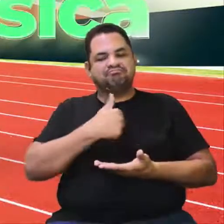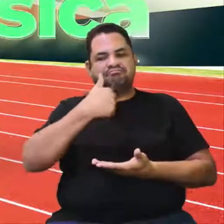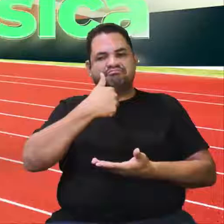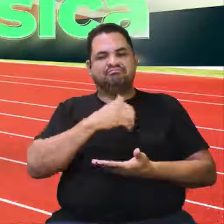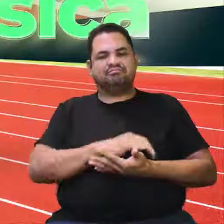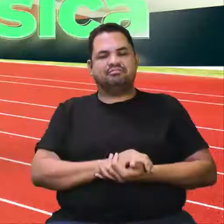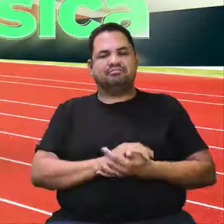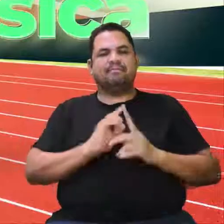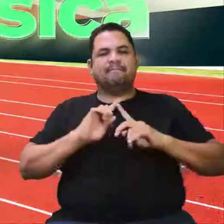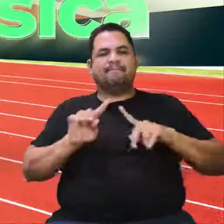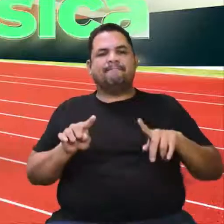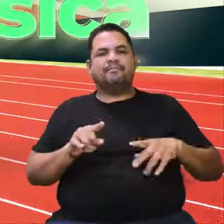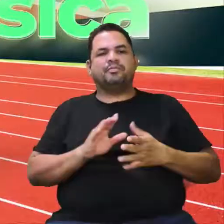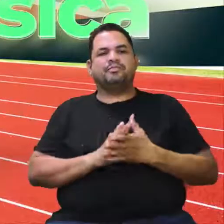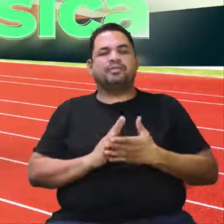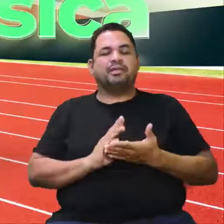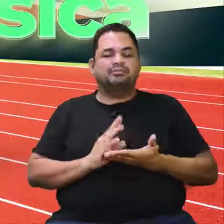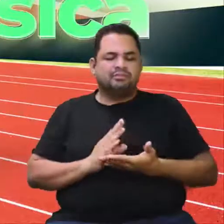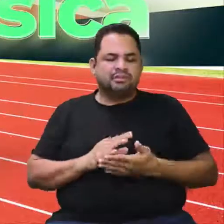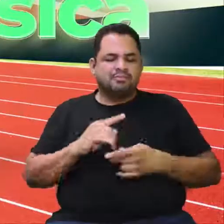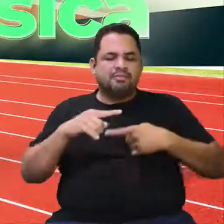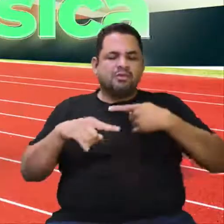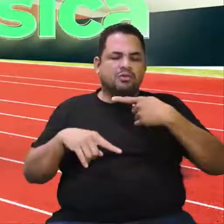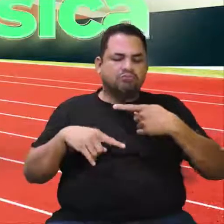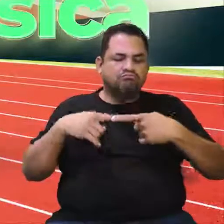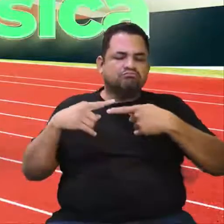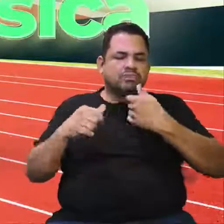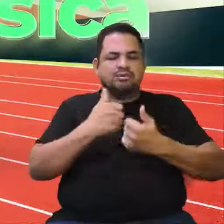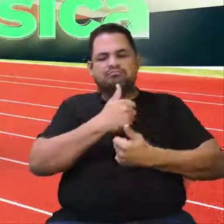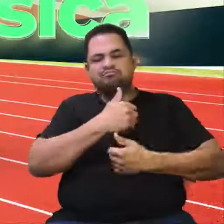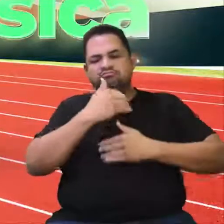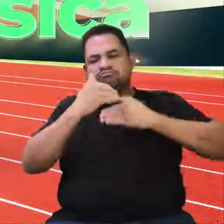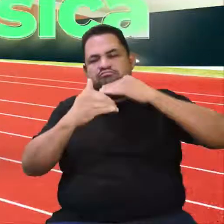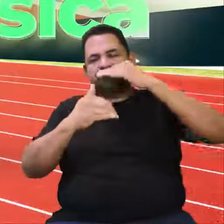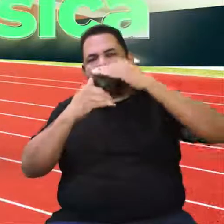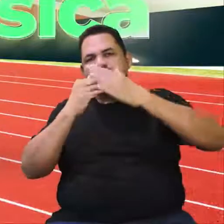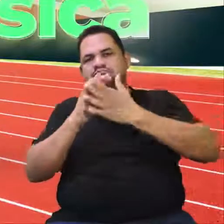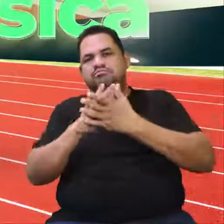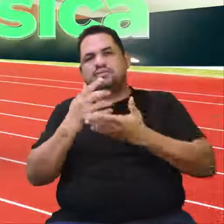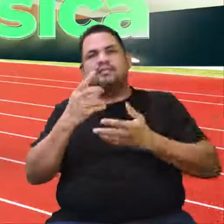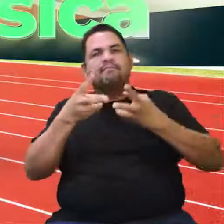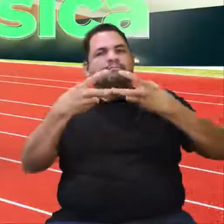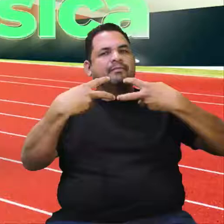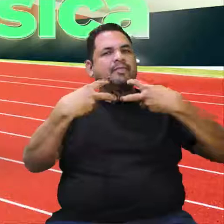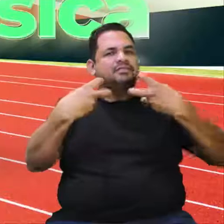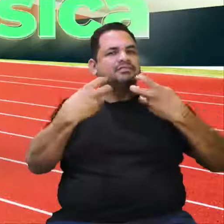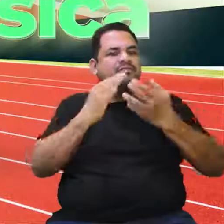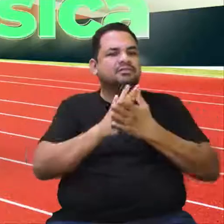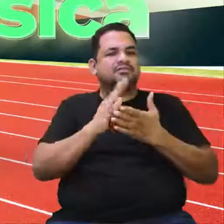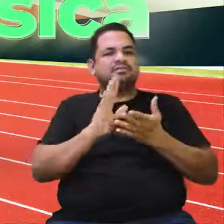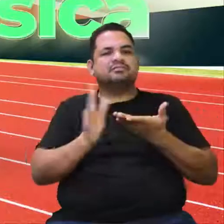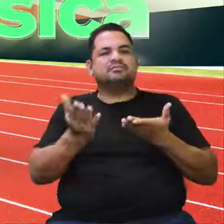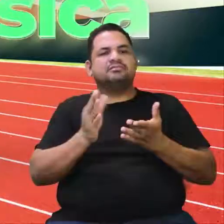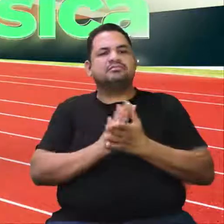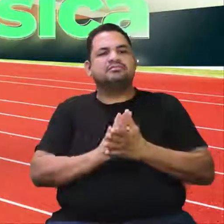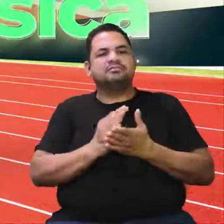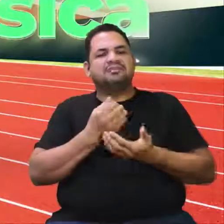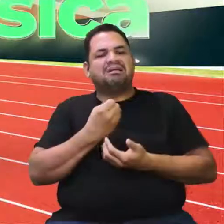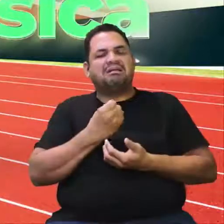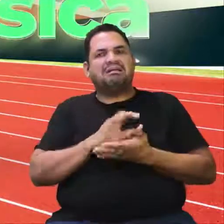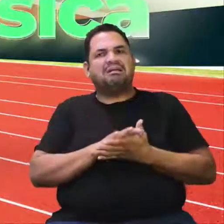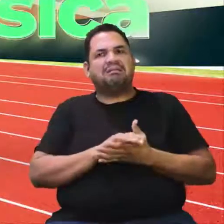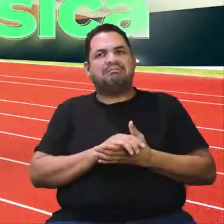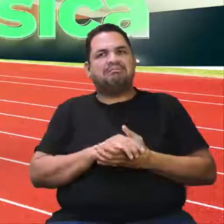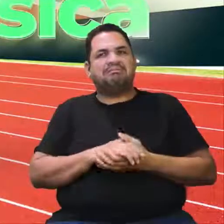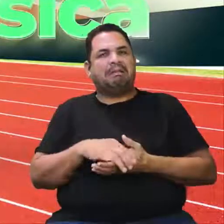melhorar, né? Mas assim, com o tempo a gente vai amadurecendo, vai se resolvendo e vai ficando tranquilo e a gente percebe que seria uma